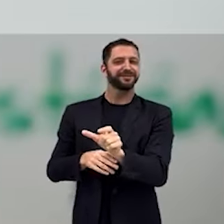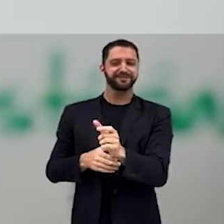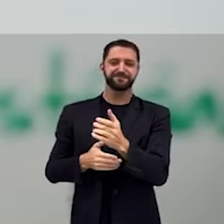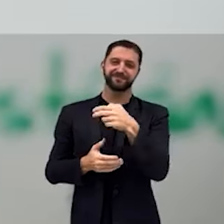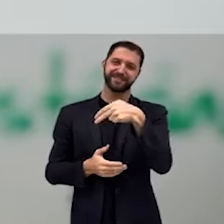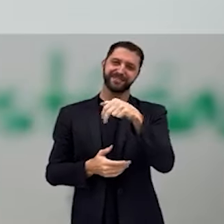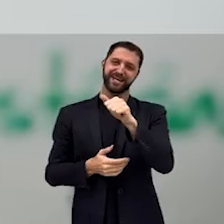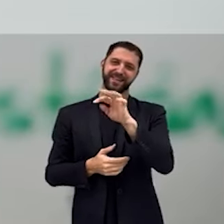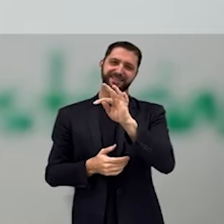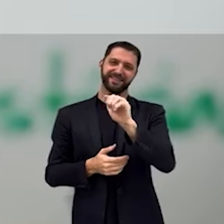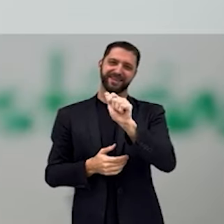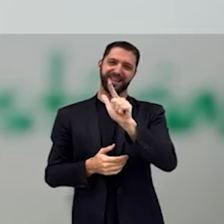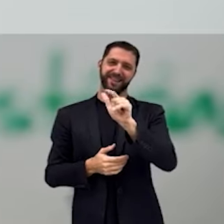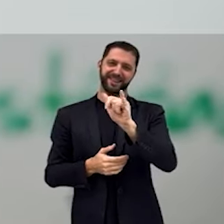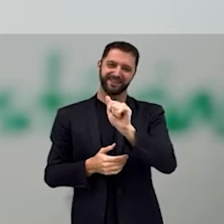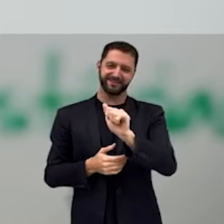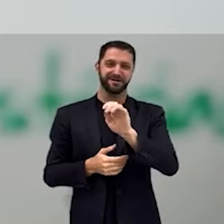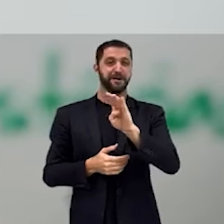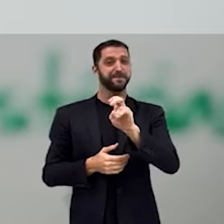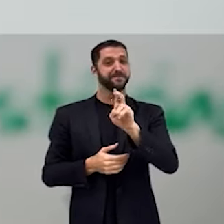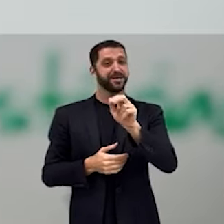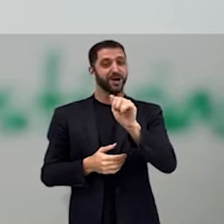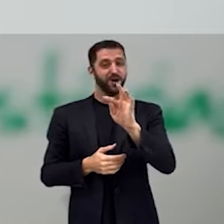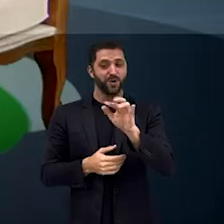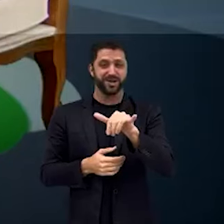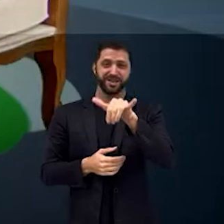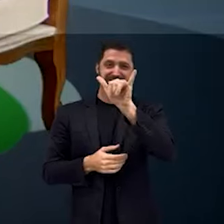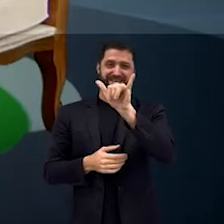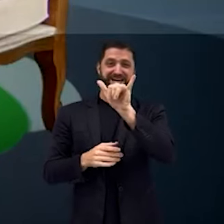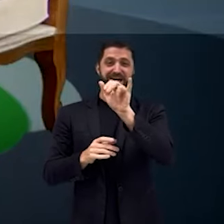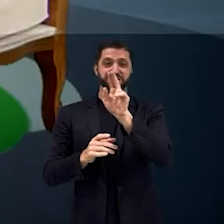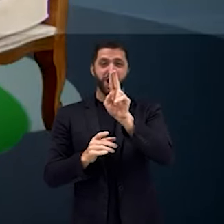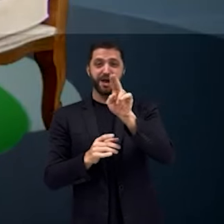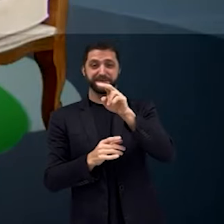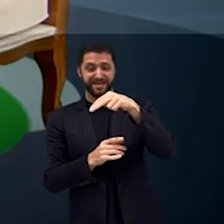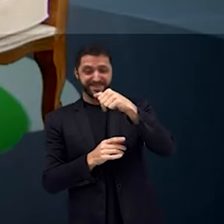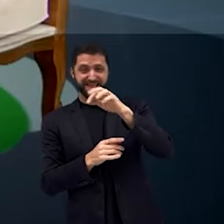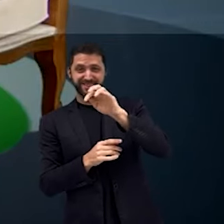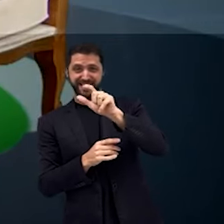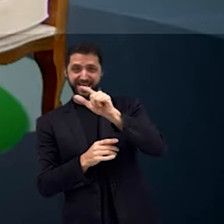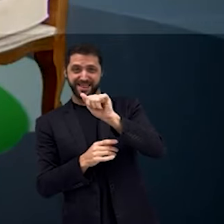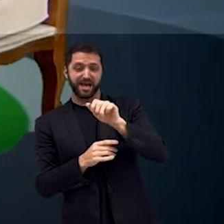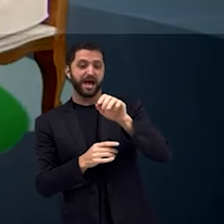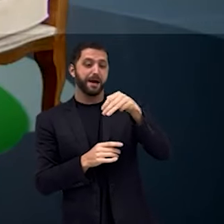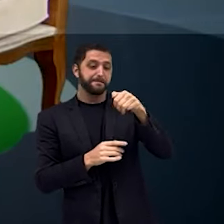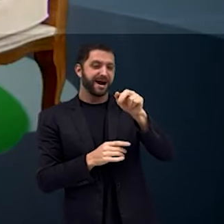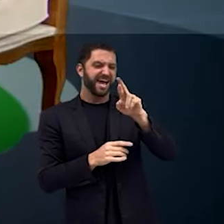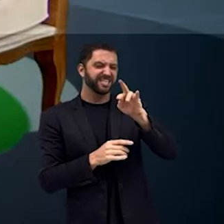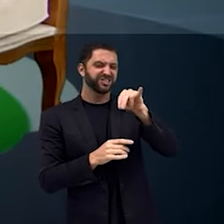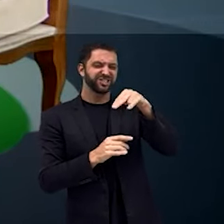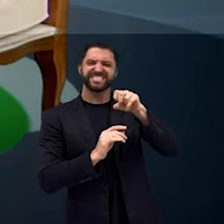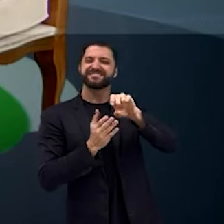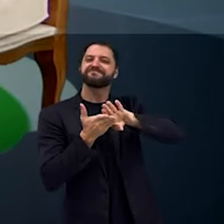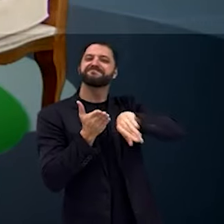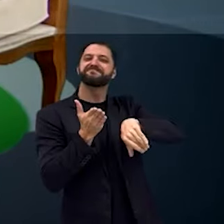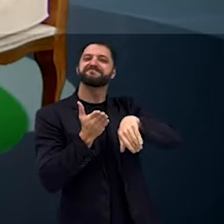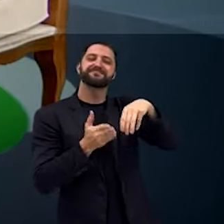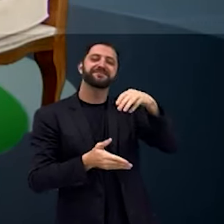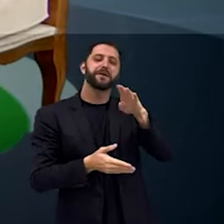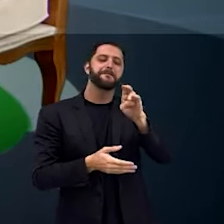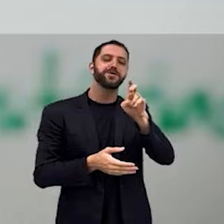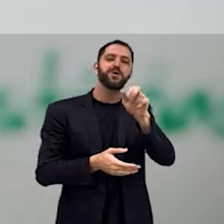estou falando, claro, da nossa querida Natália Beauty, a Martins que virou Beauty por escolha,